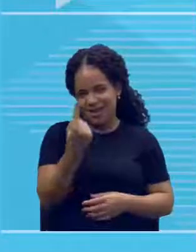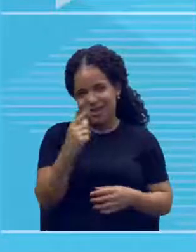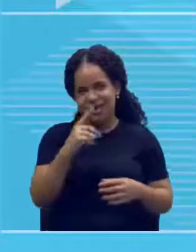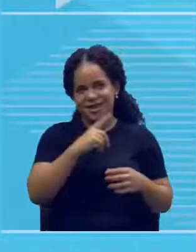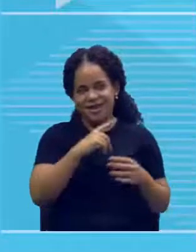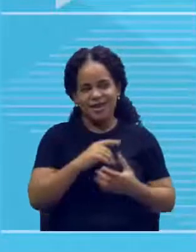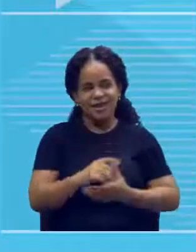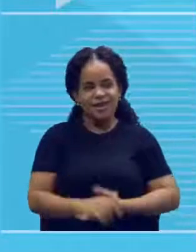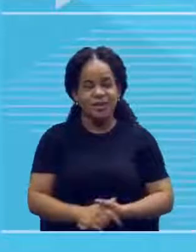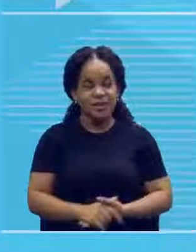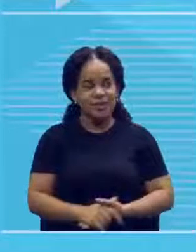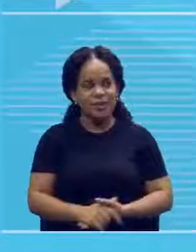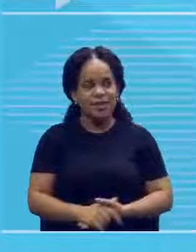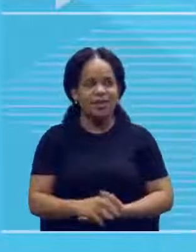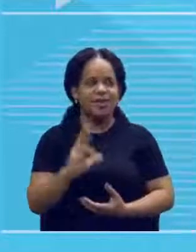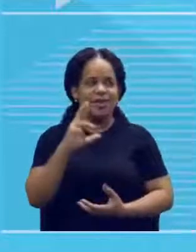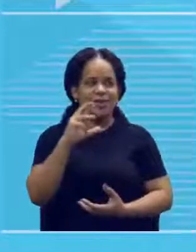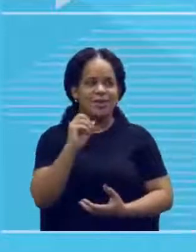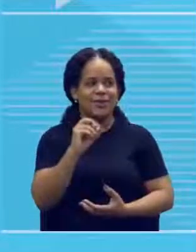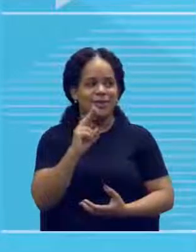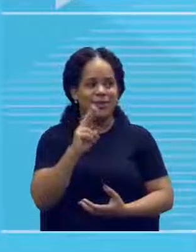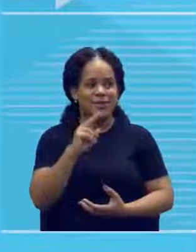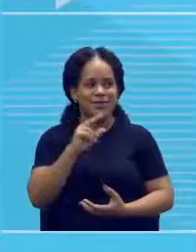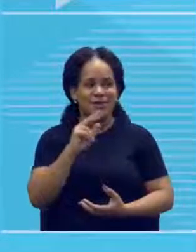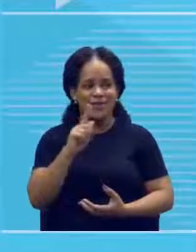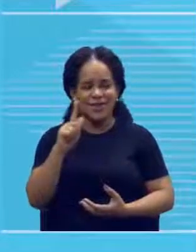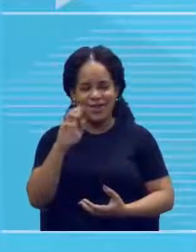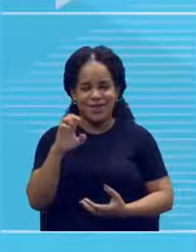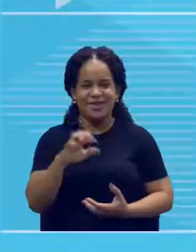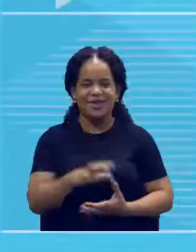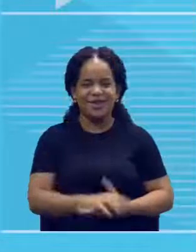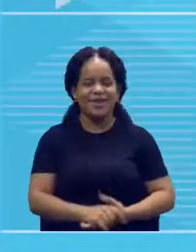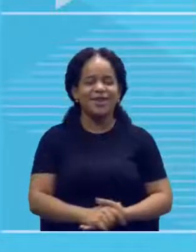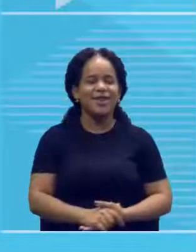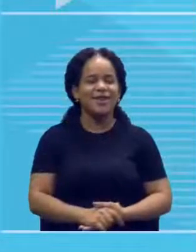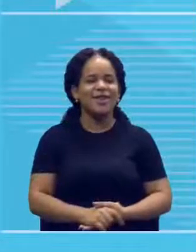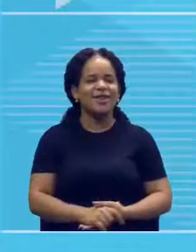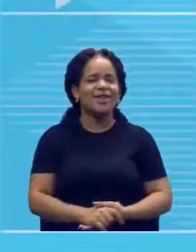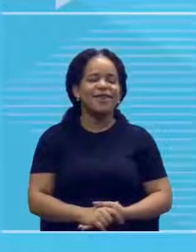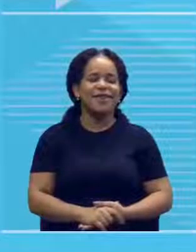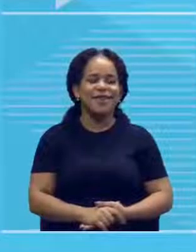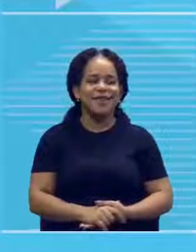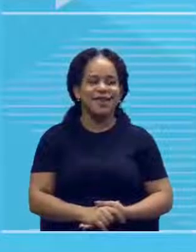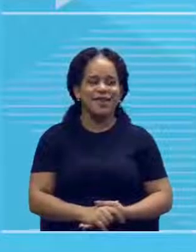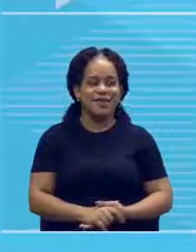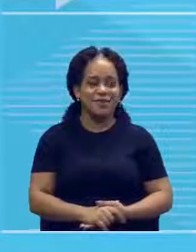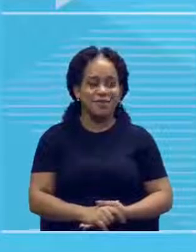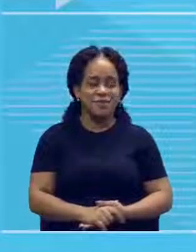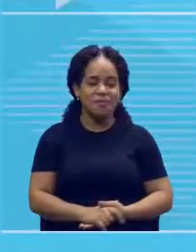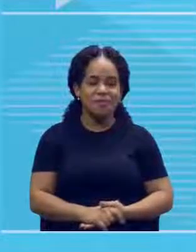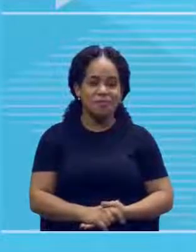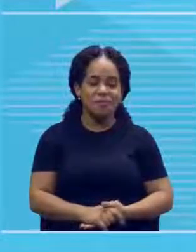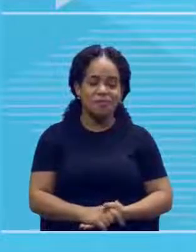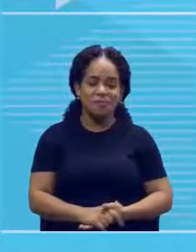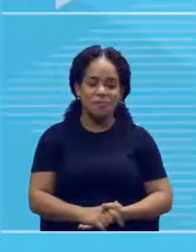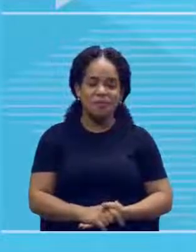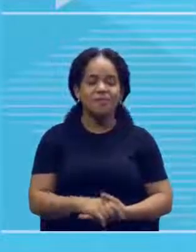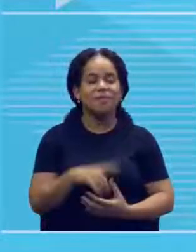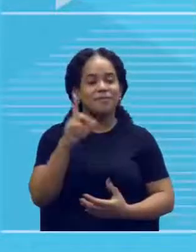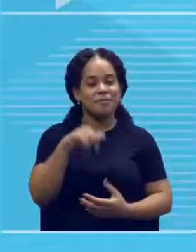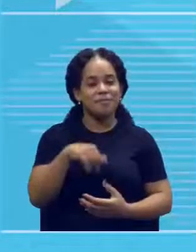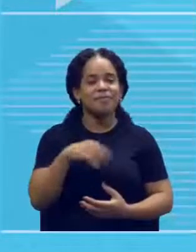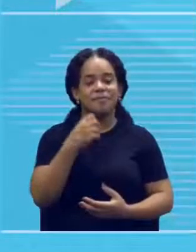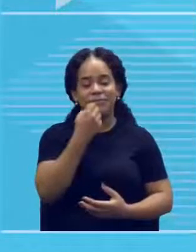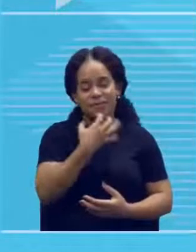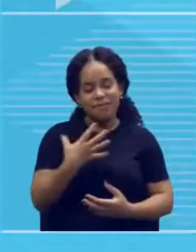Timbalada, Araqueto, o Ruge. Olha, minha gente, tá vendo? Deixa eles